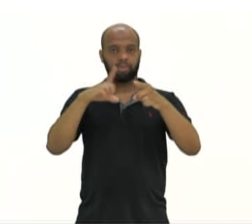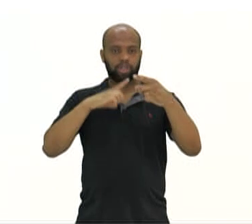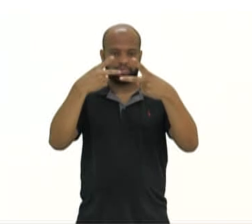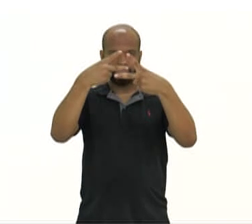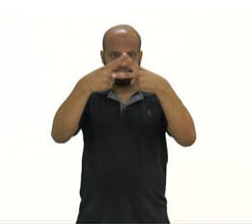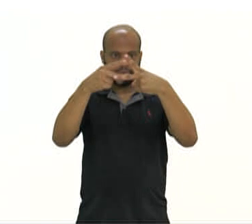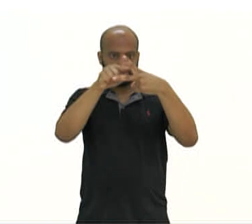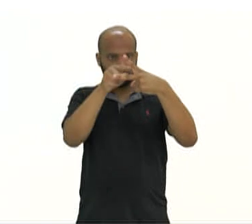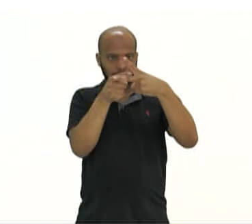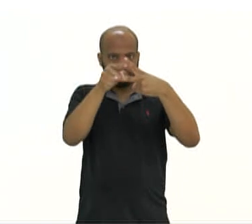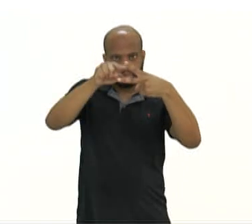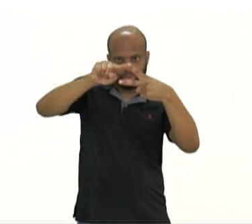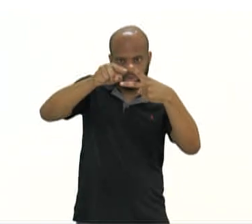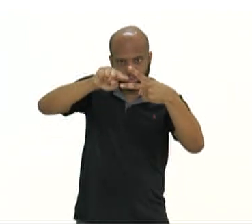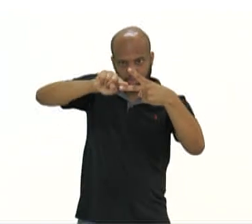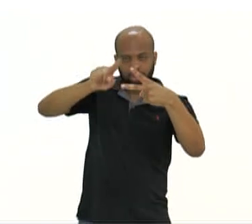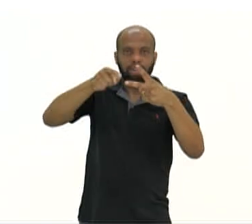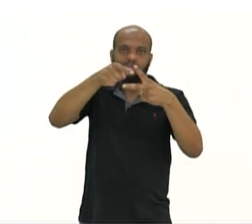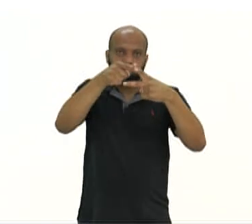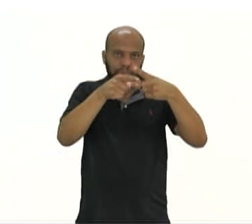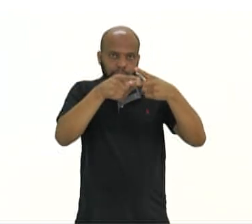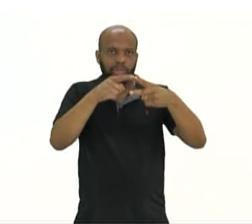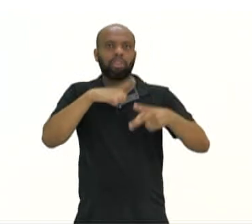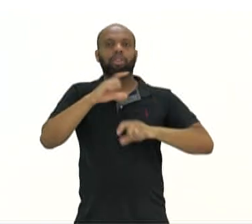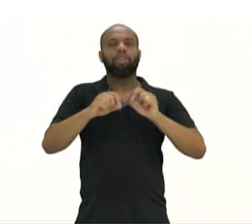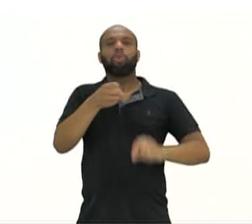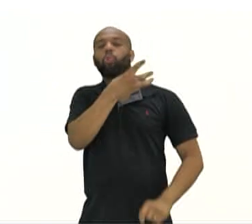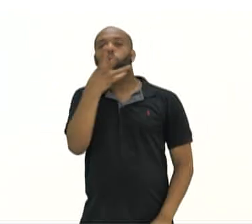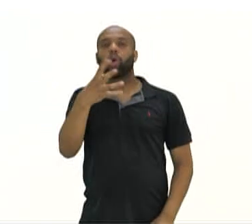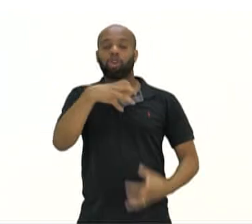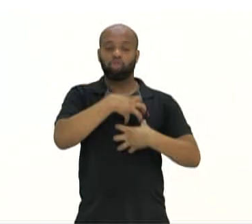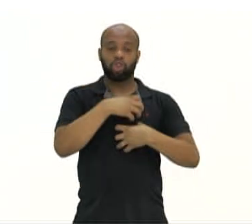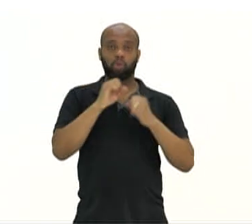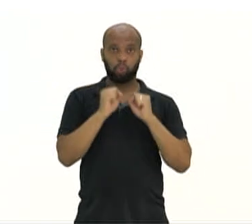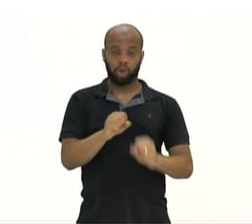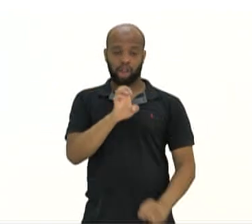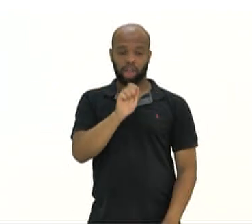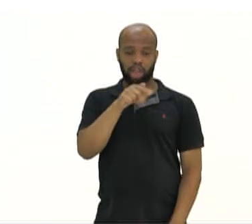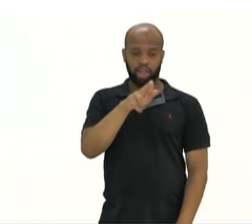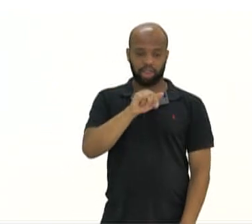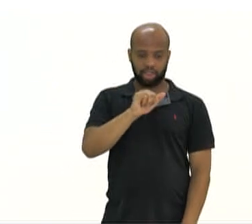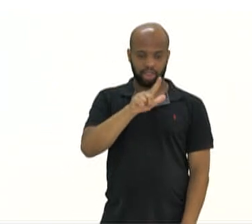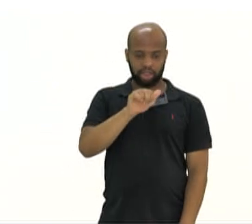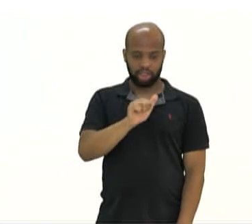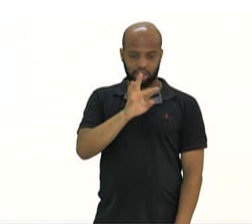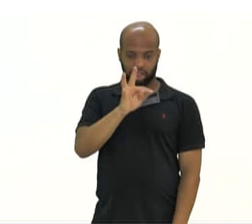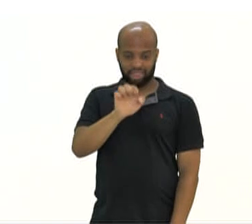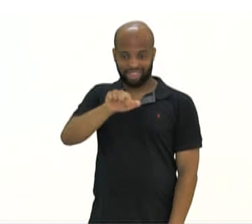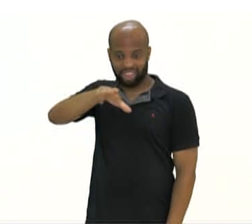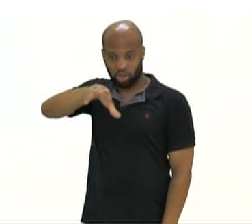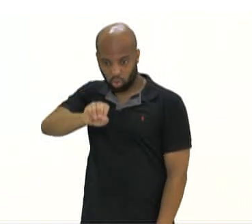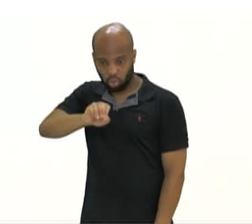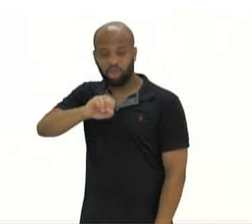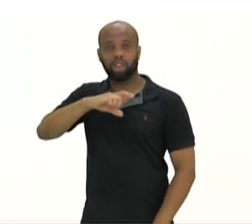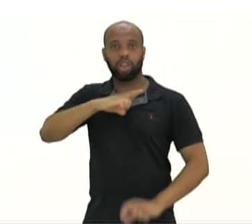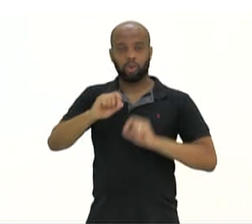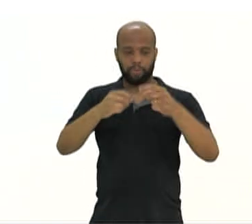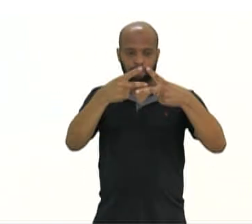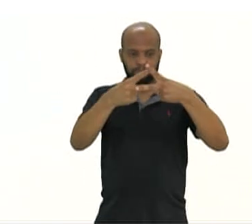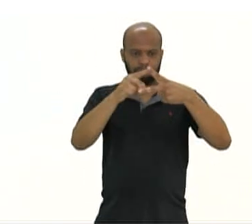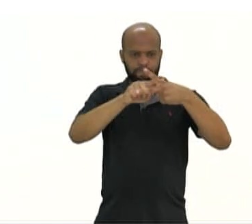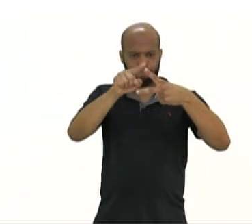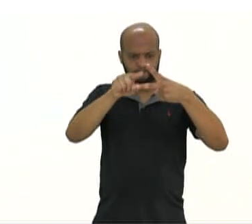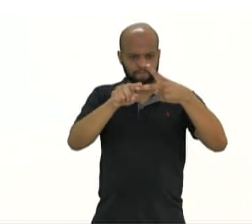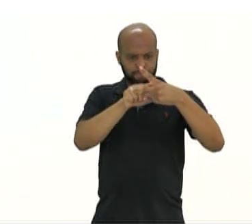disso já já. Quanto às medidas dos lados, eles podem ser equiláteros, que apresenta lados e